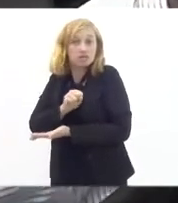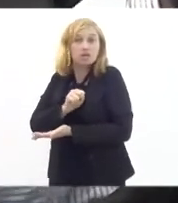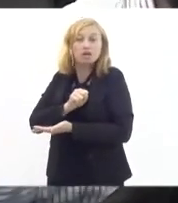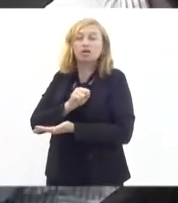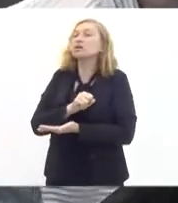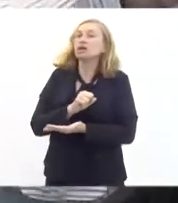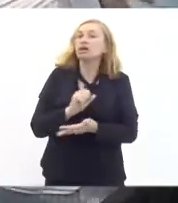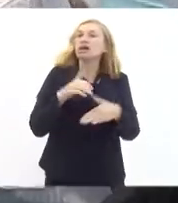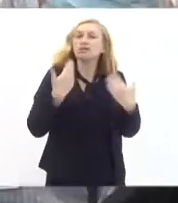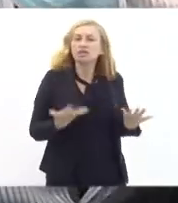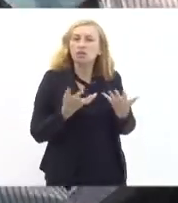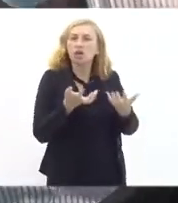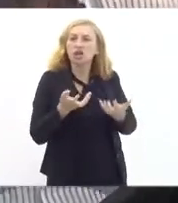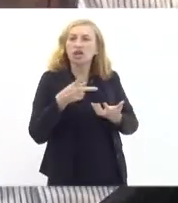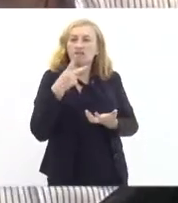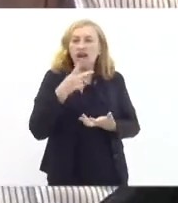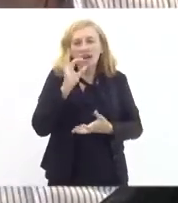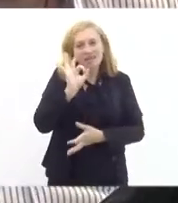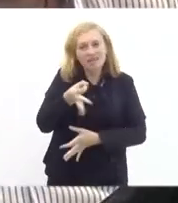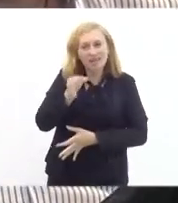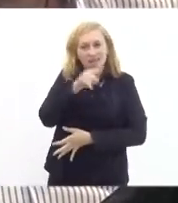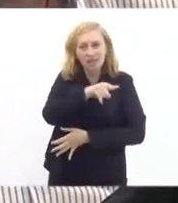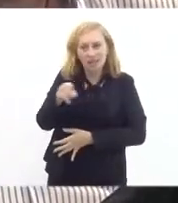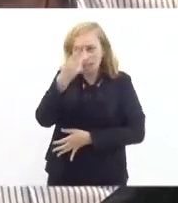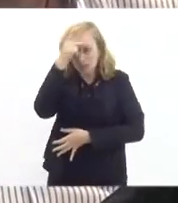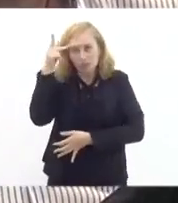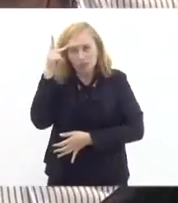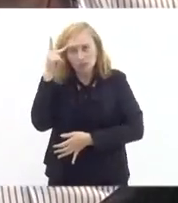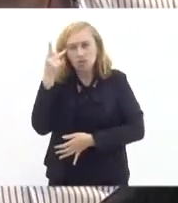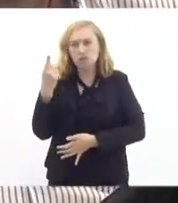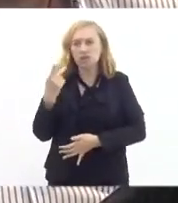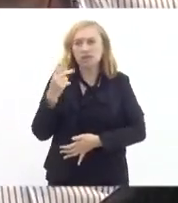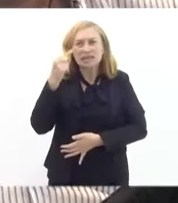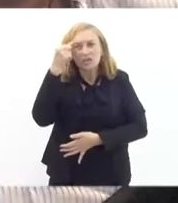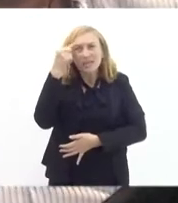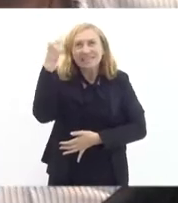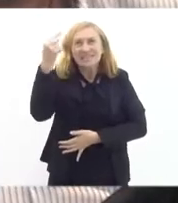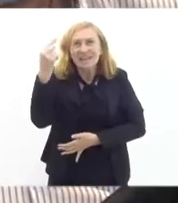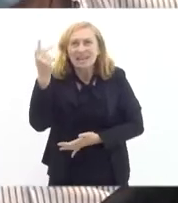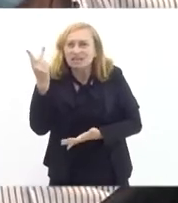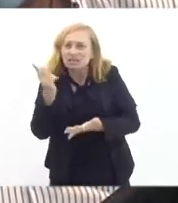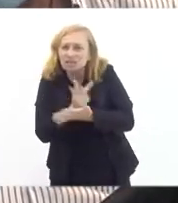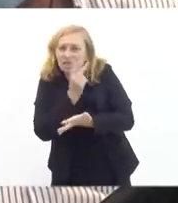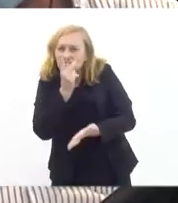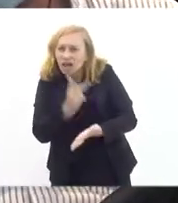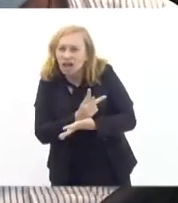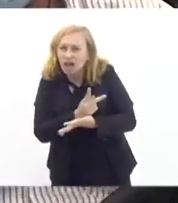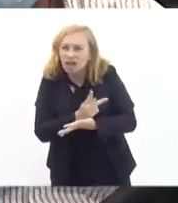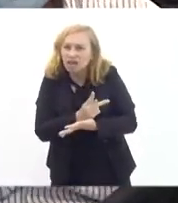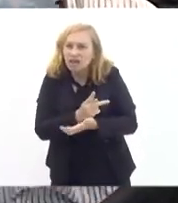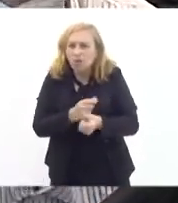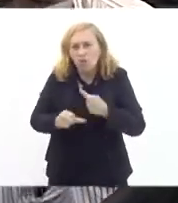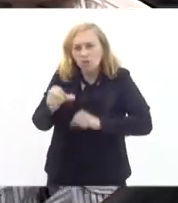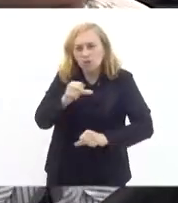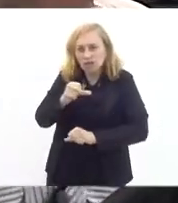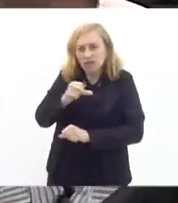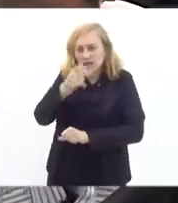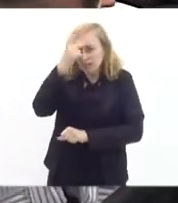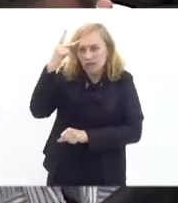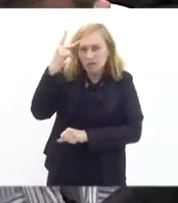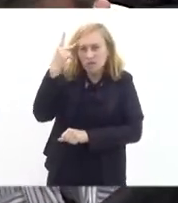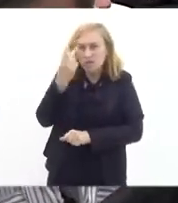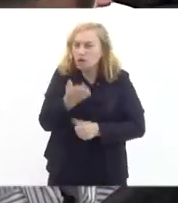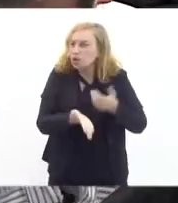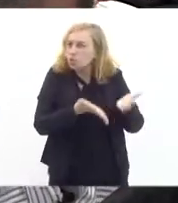Exatamente. Então, eu queria deixar bem claro aqui para as pessoas que têm uma ideia errada, uma ideia distorcida do criador.